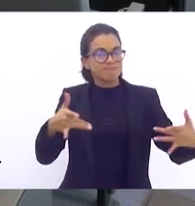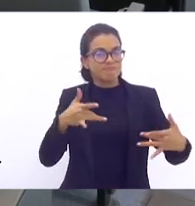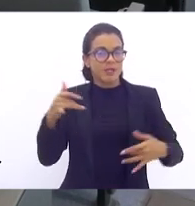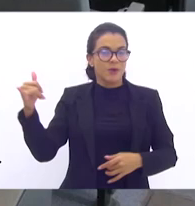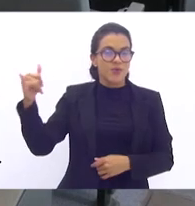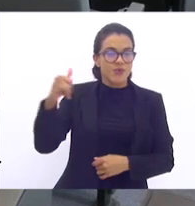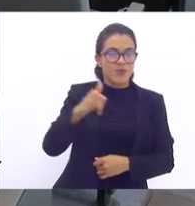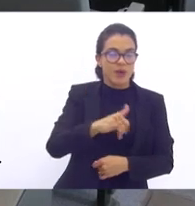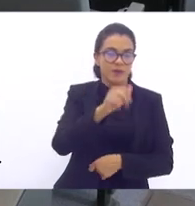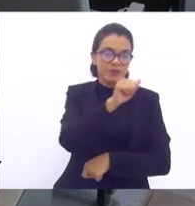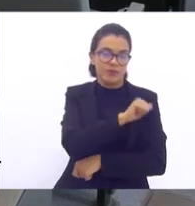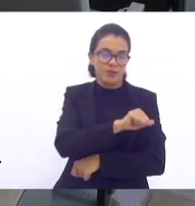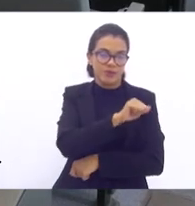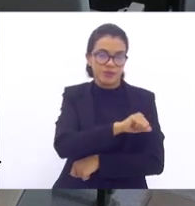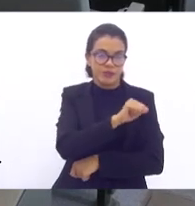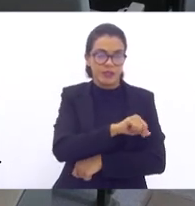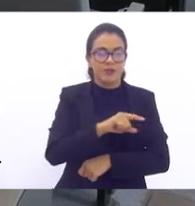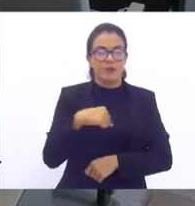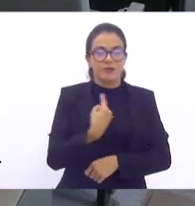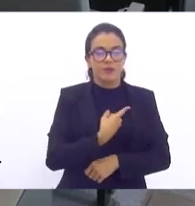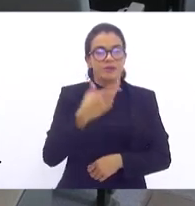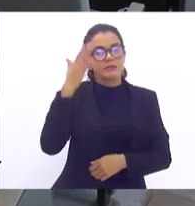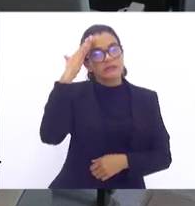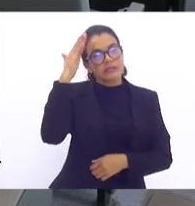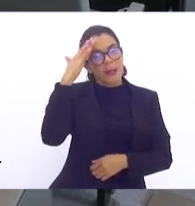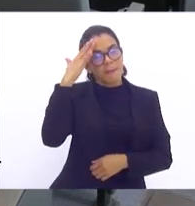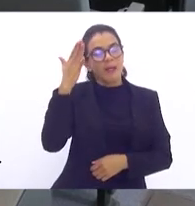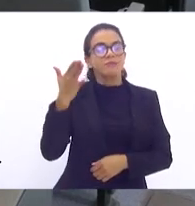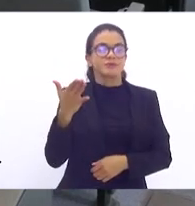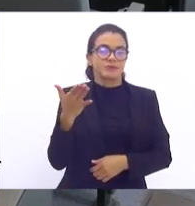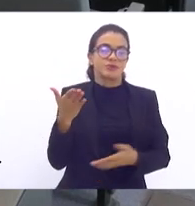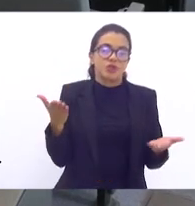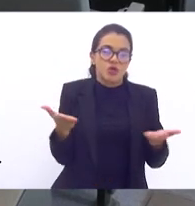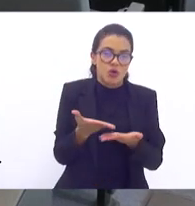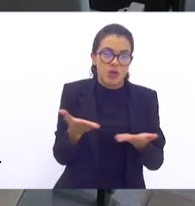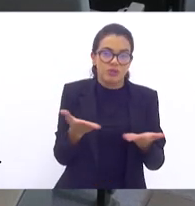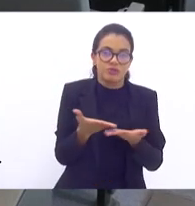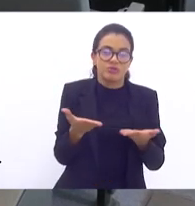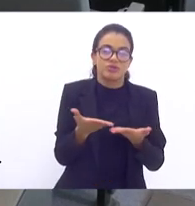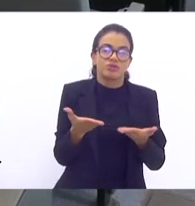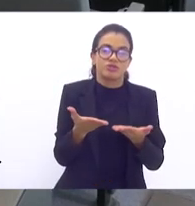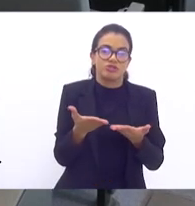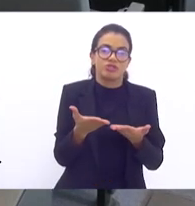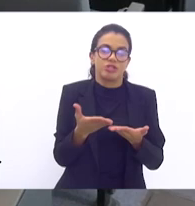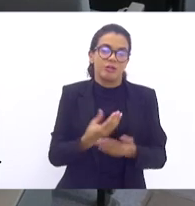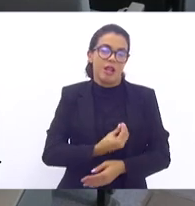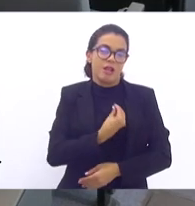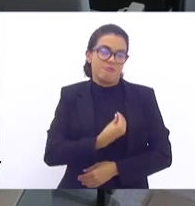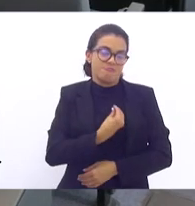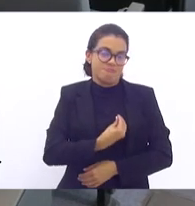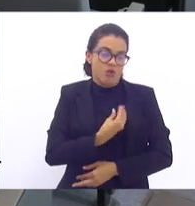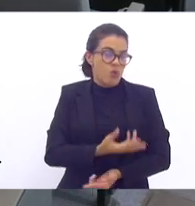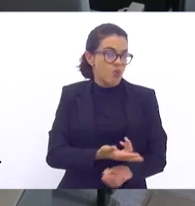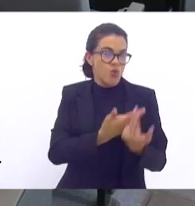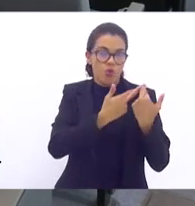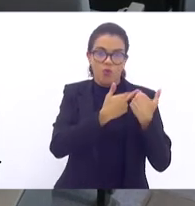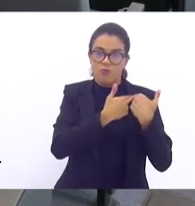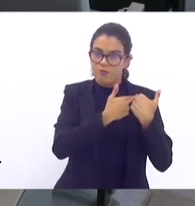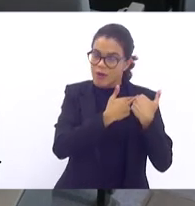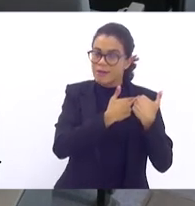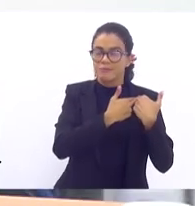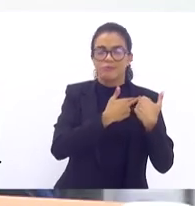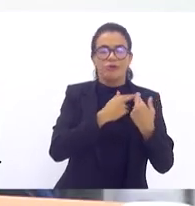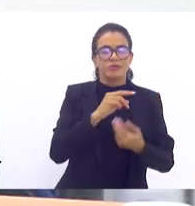embora sabemos que hoje ele está ocupando uma responsabilidade que